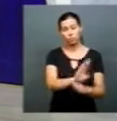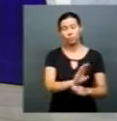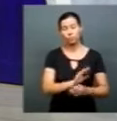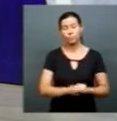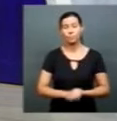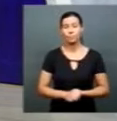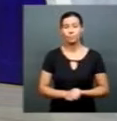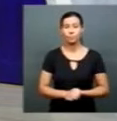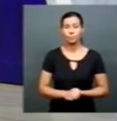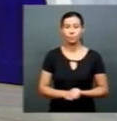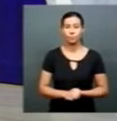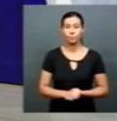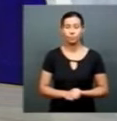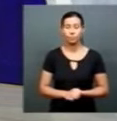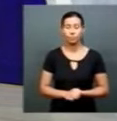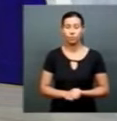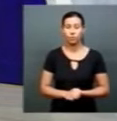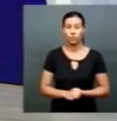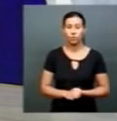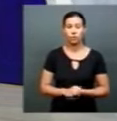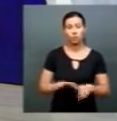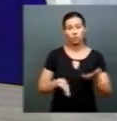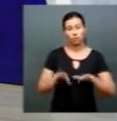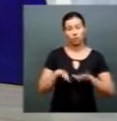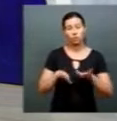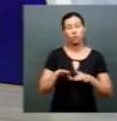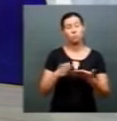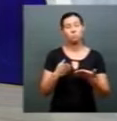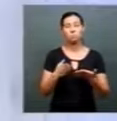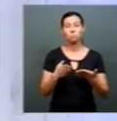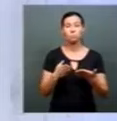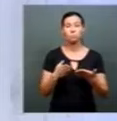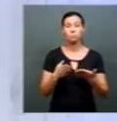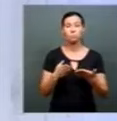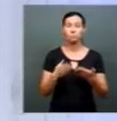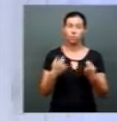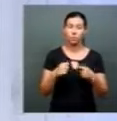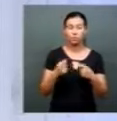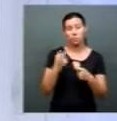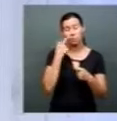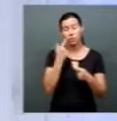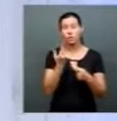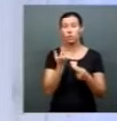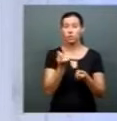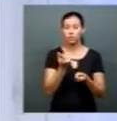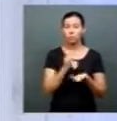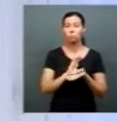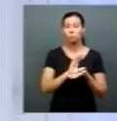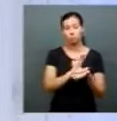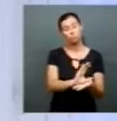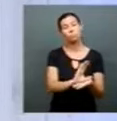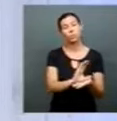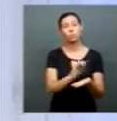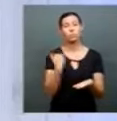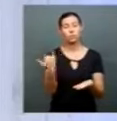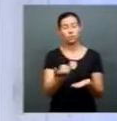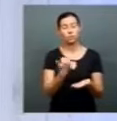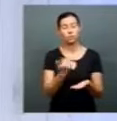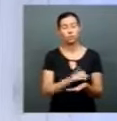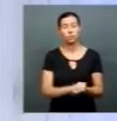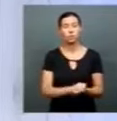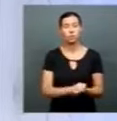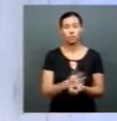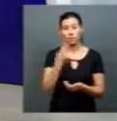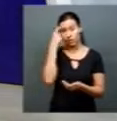que não basta uma ideia na cabeça, de repente depende de recurso financeiro até, para que essa